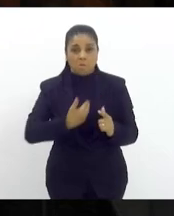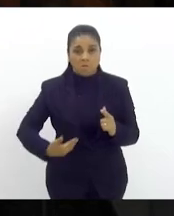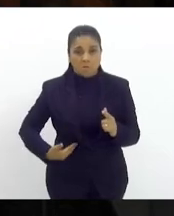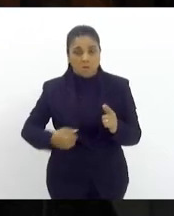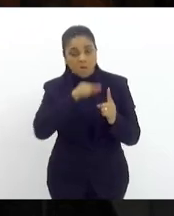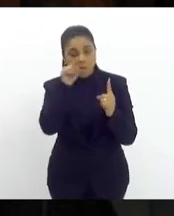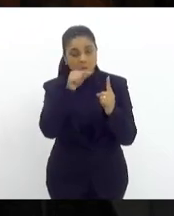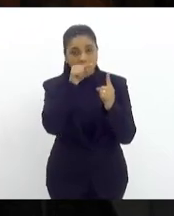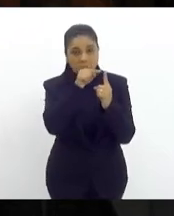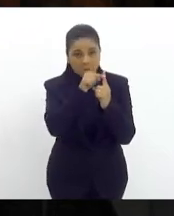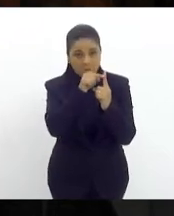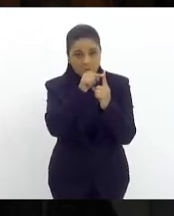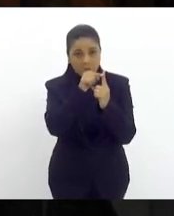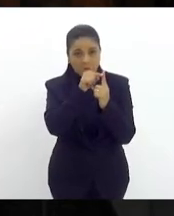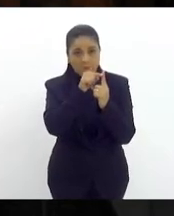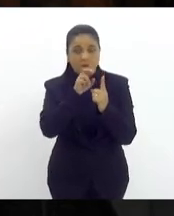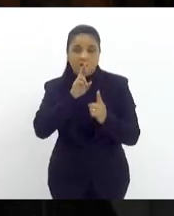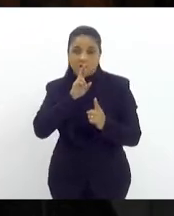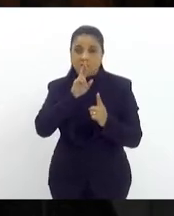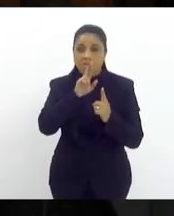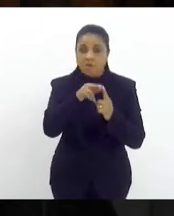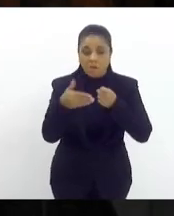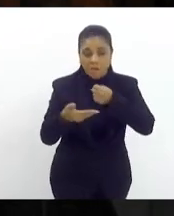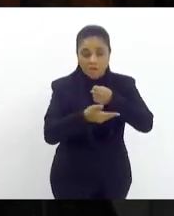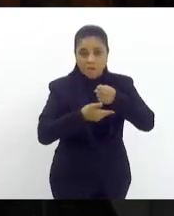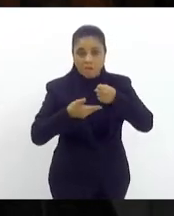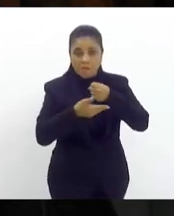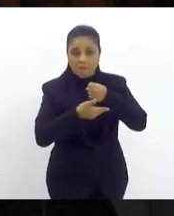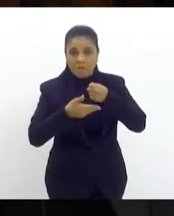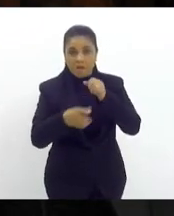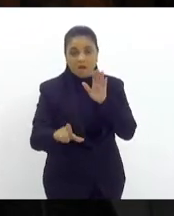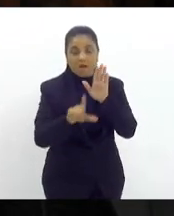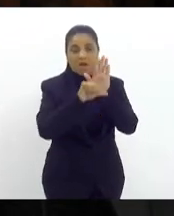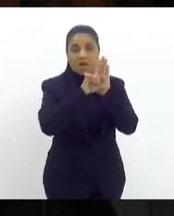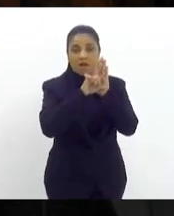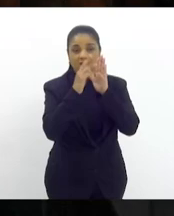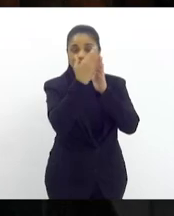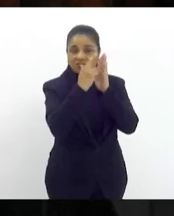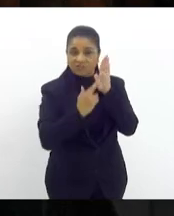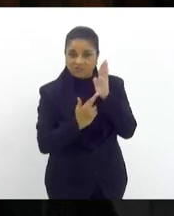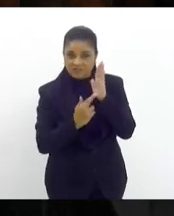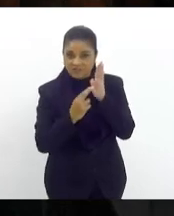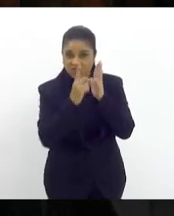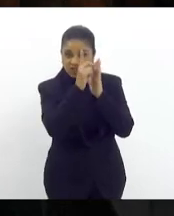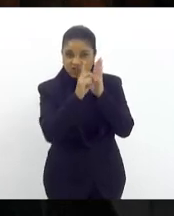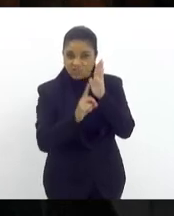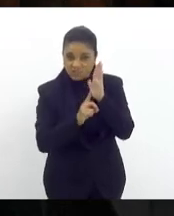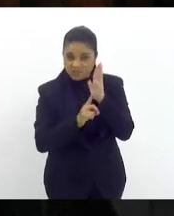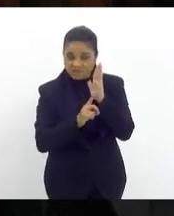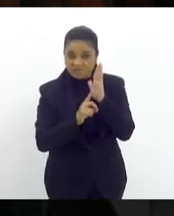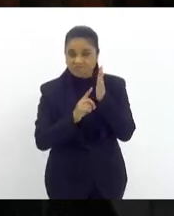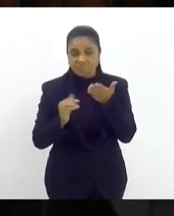de resultados primários nos termos das leis de diretrizes orçamentárias